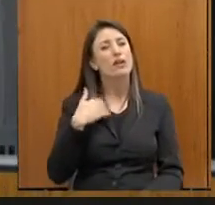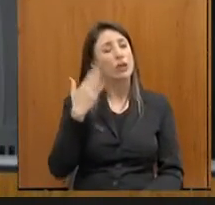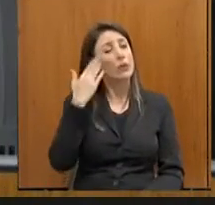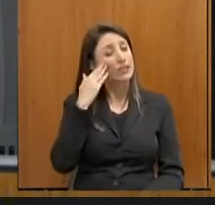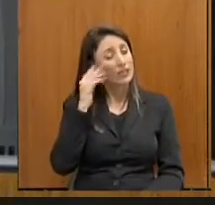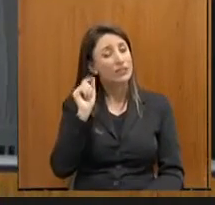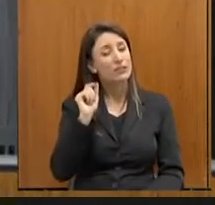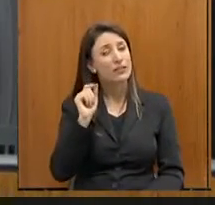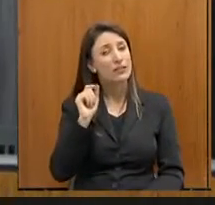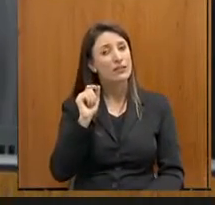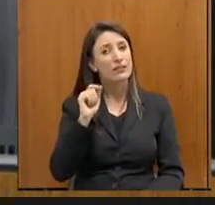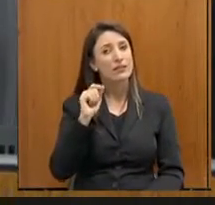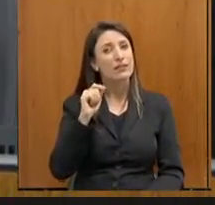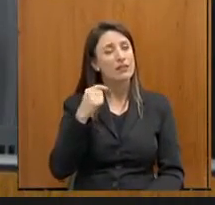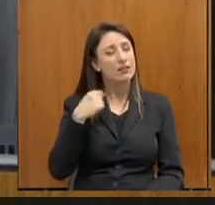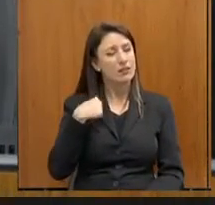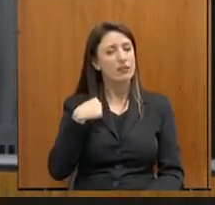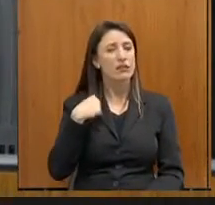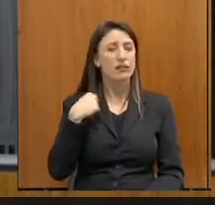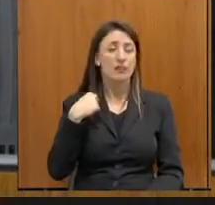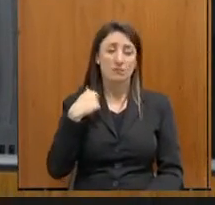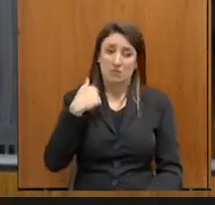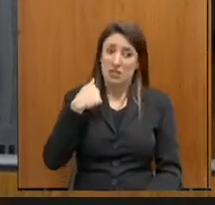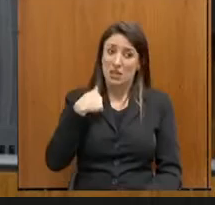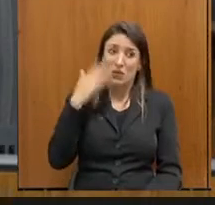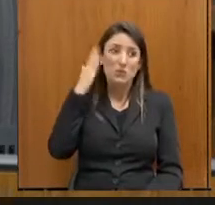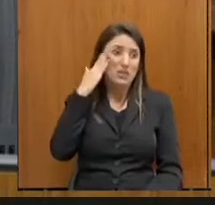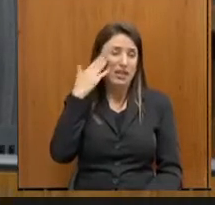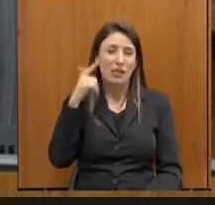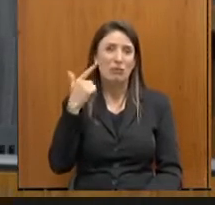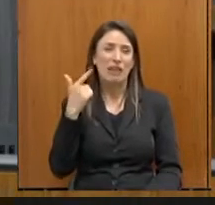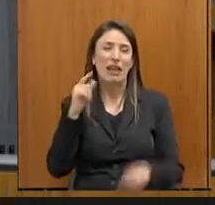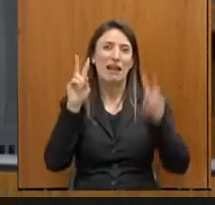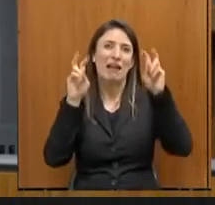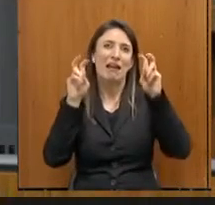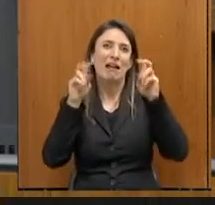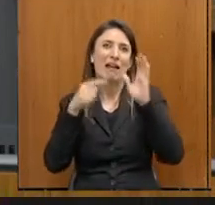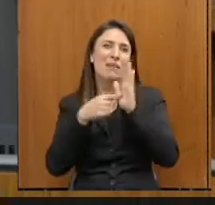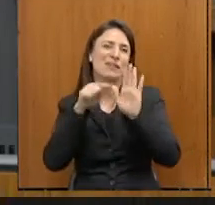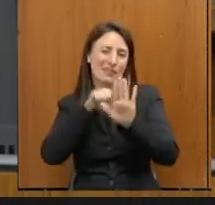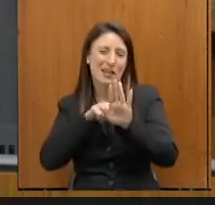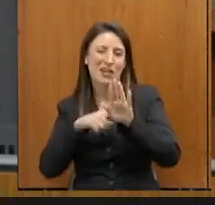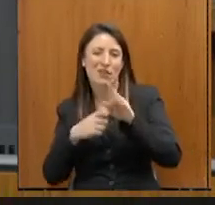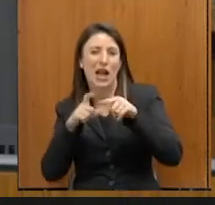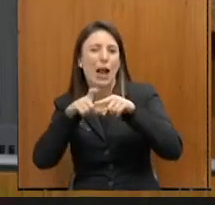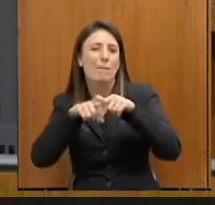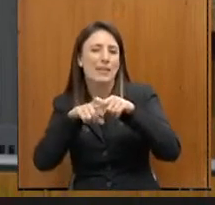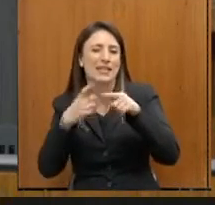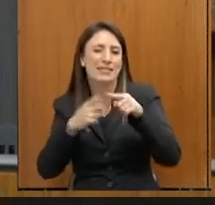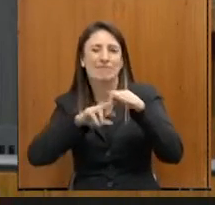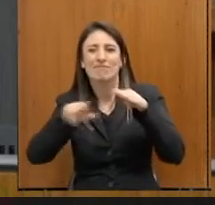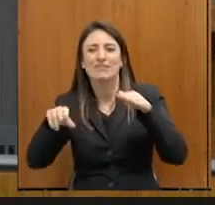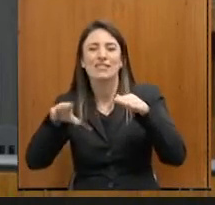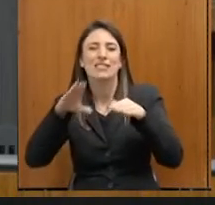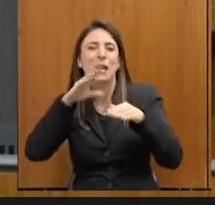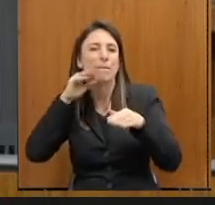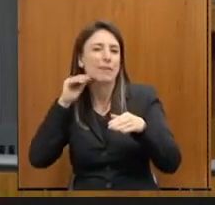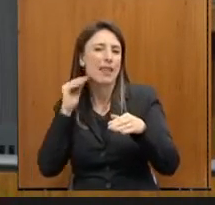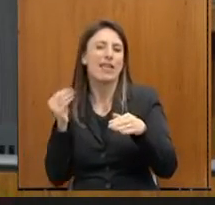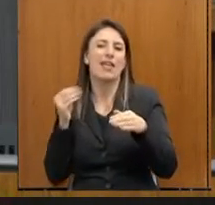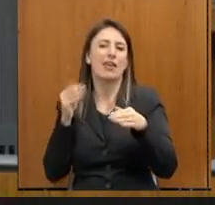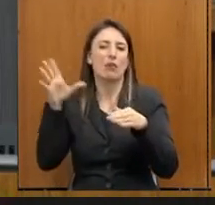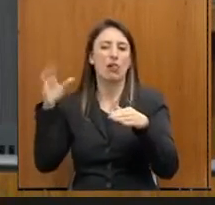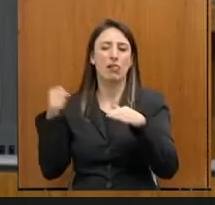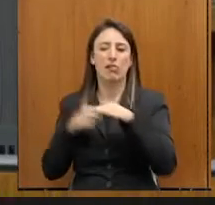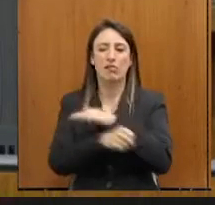conhecimento é não há um capítulo emprego né ao contrário né são pessoas técnicas e ótima